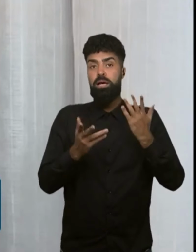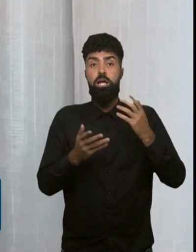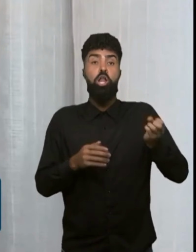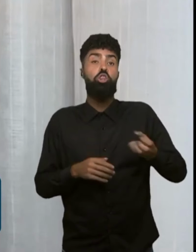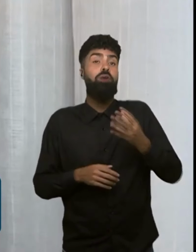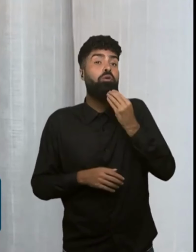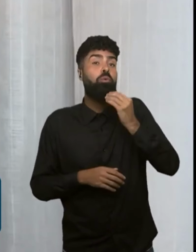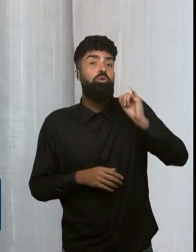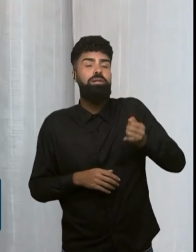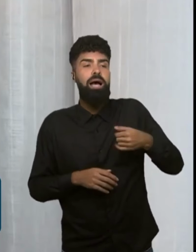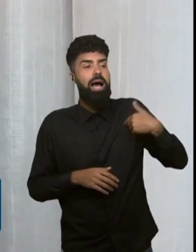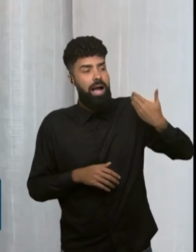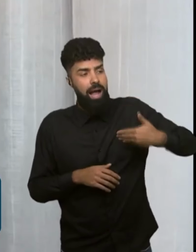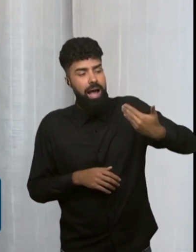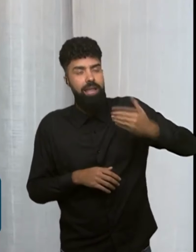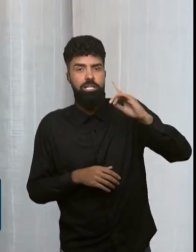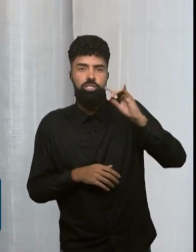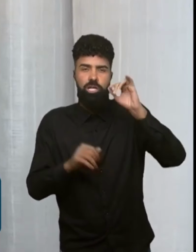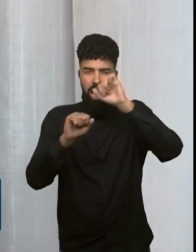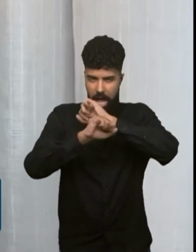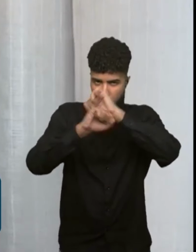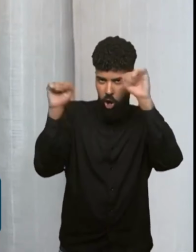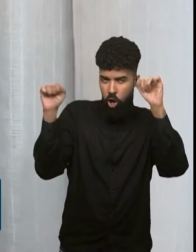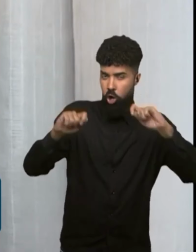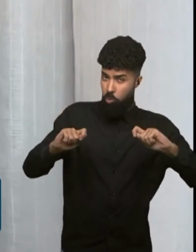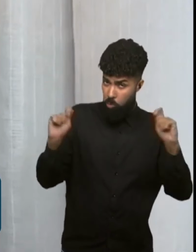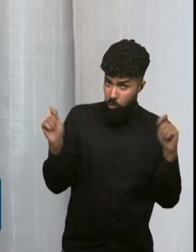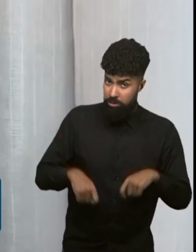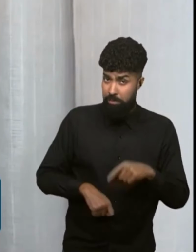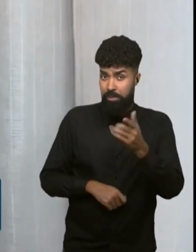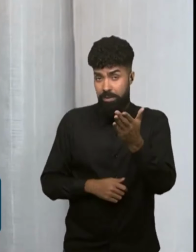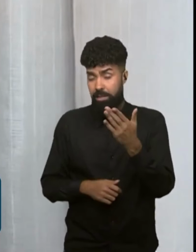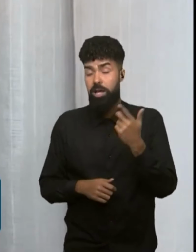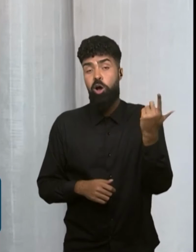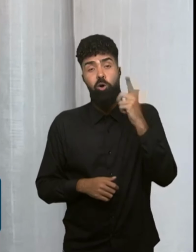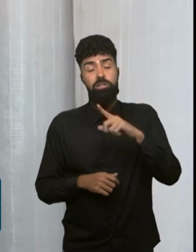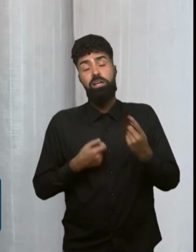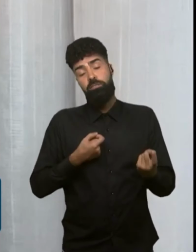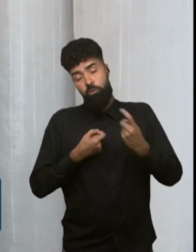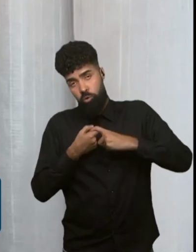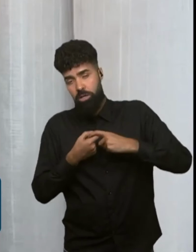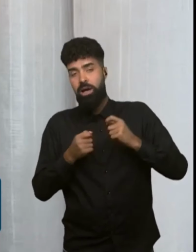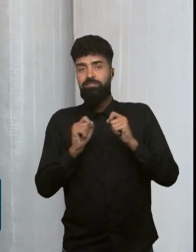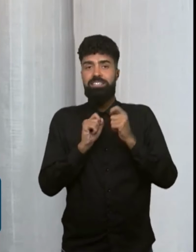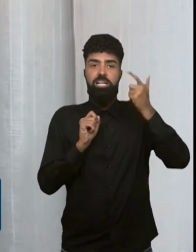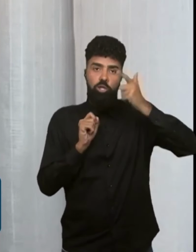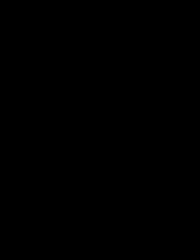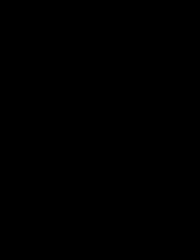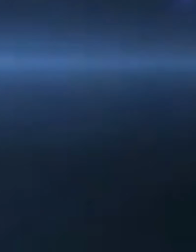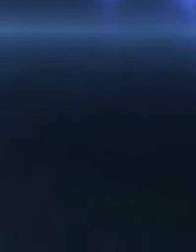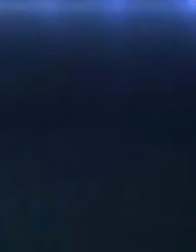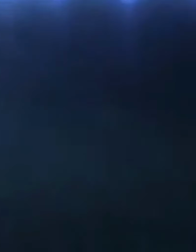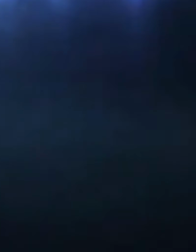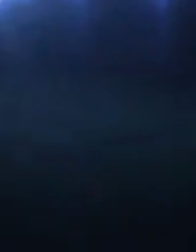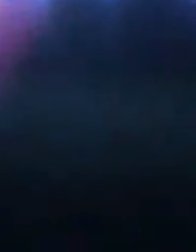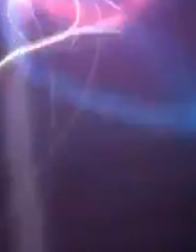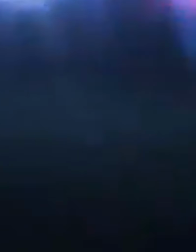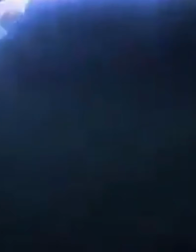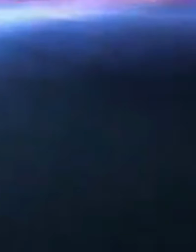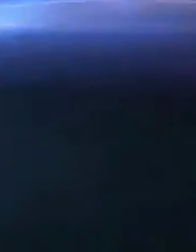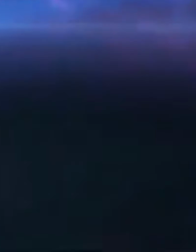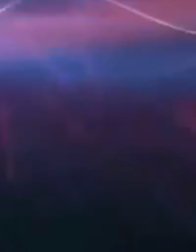a cada dia que a gente acorda é a possibilidade de refazer e reescrever a nossa história.